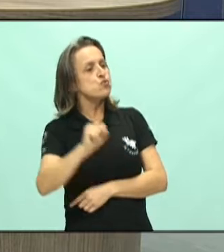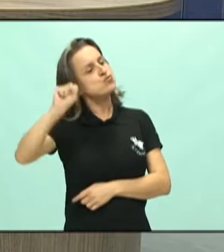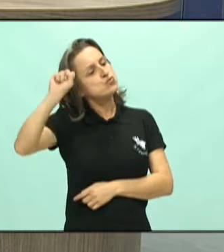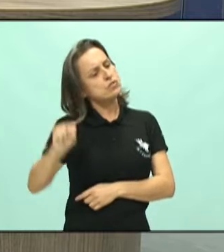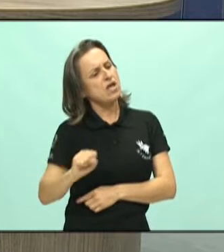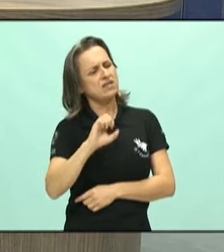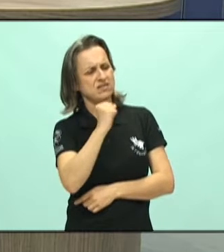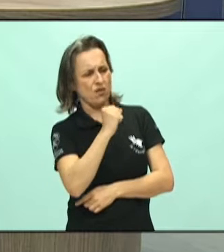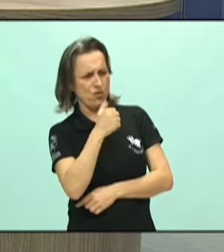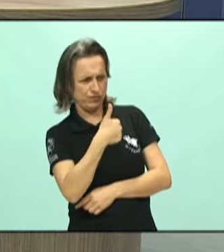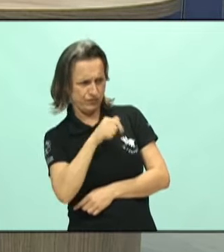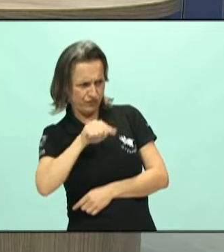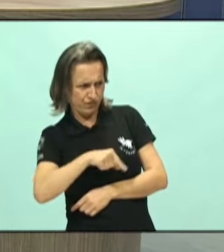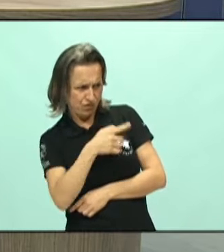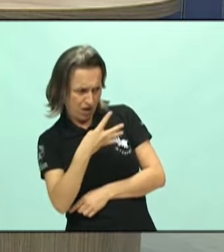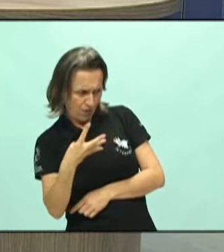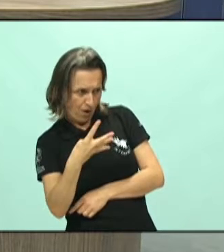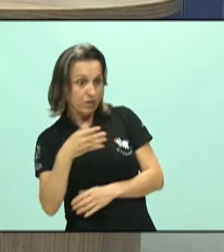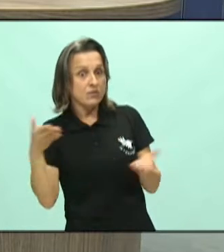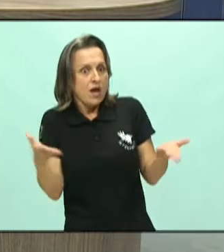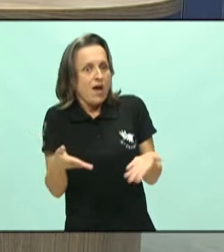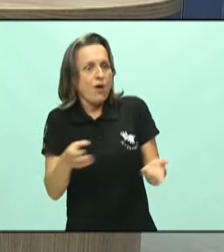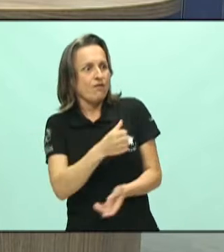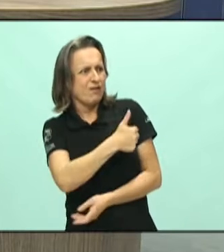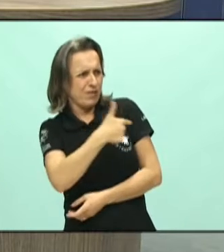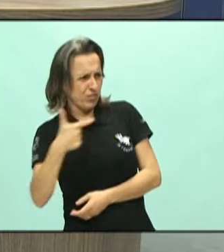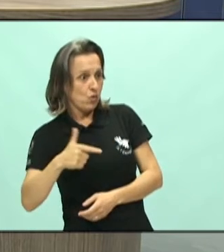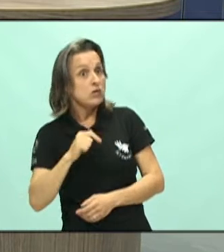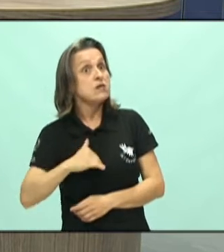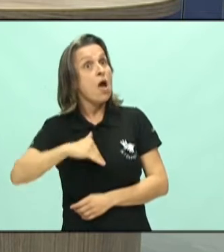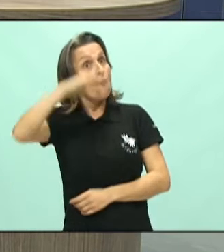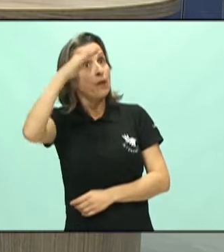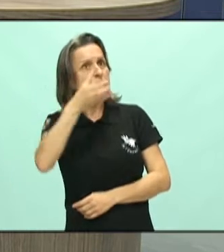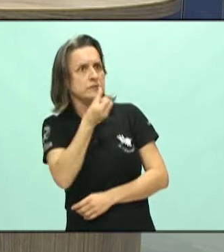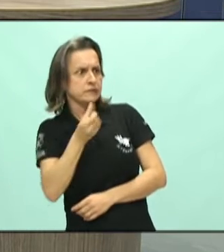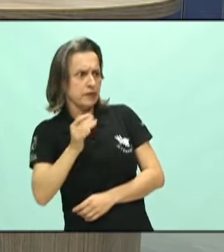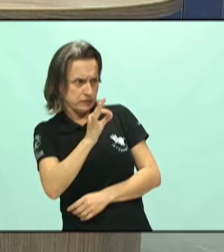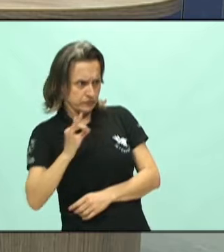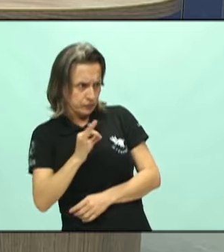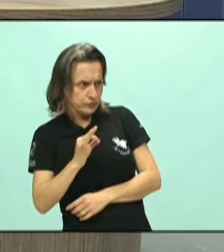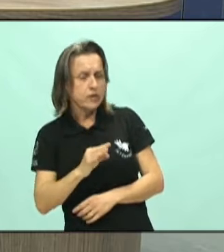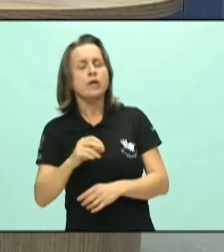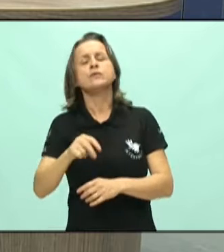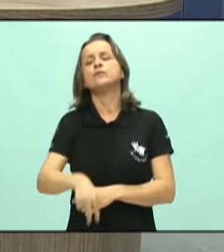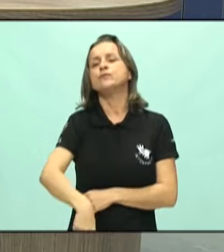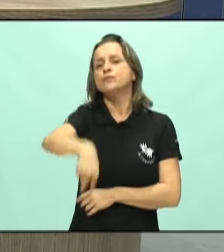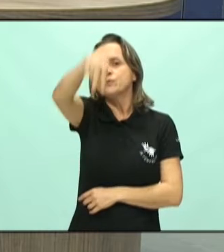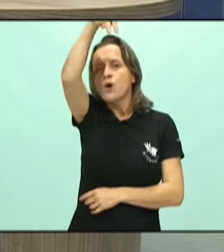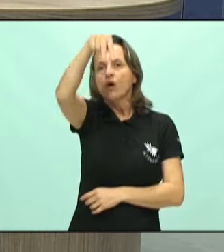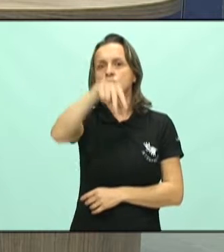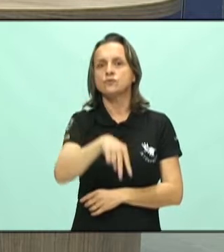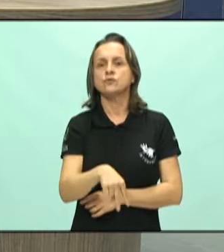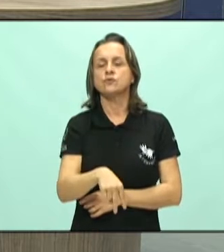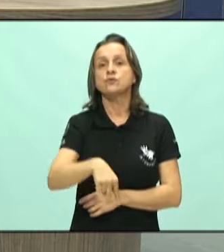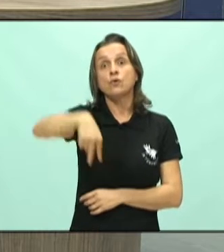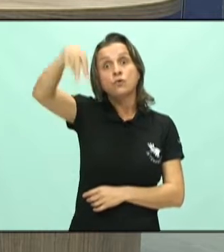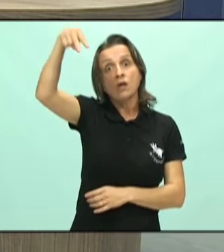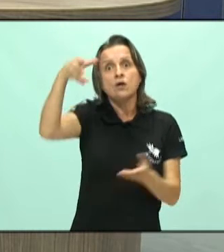para 12%, aumento de 3,6%. Uhum. Operação interestadual daí Norte e Nordeste, hoje